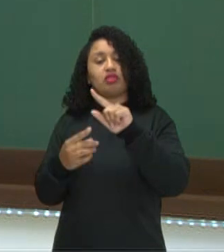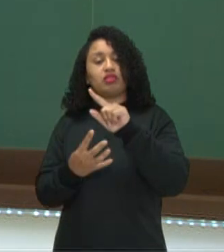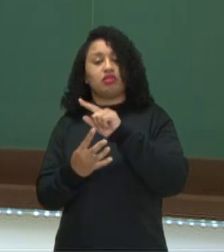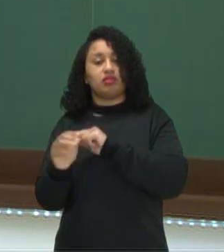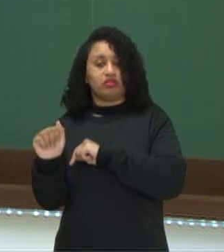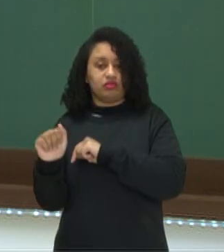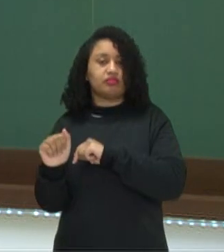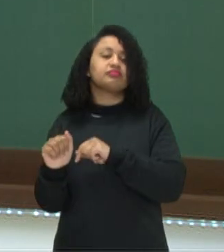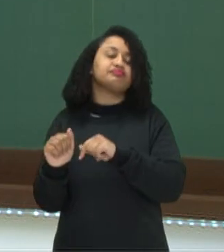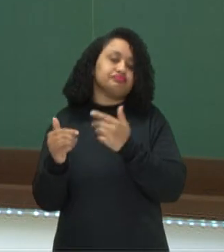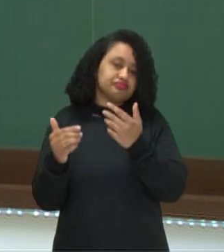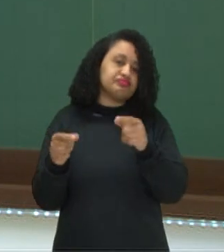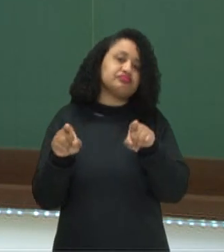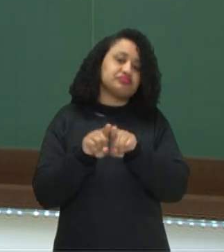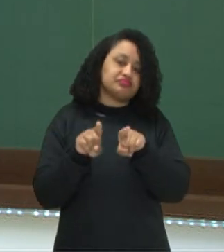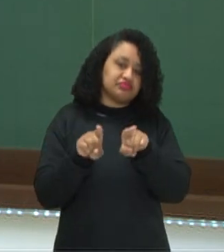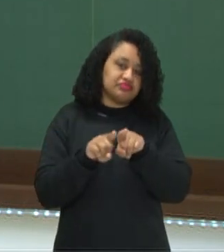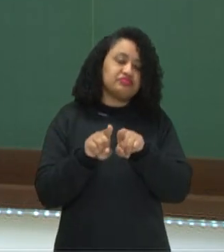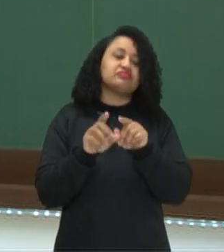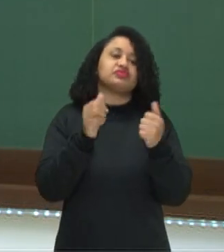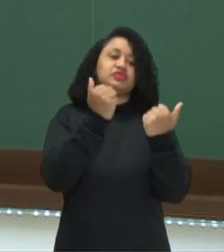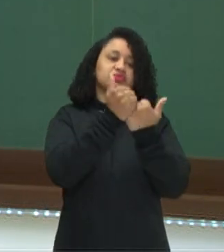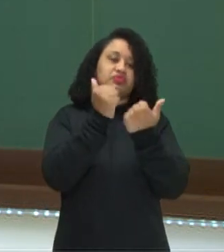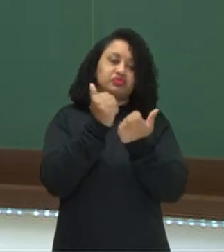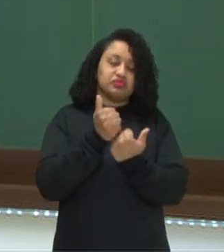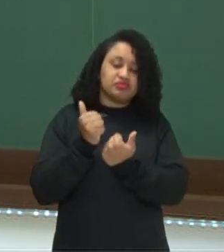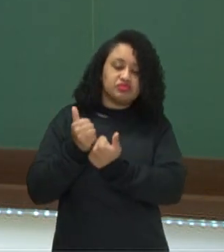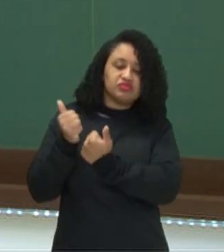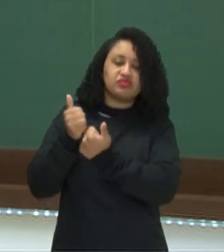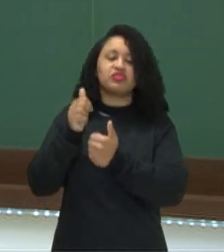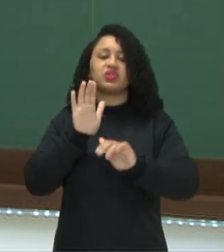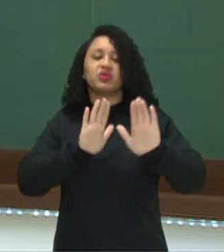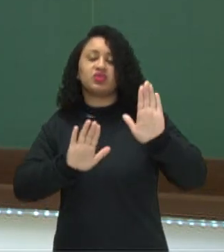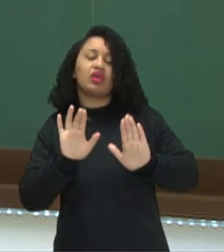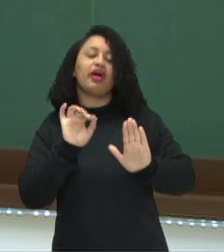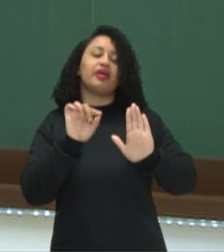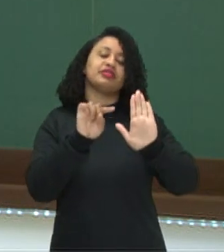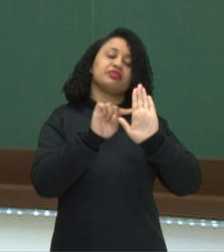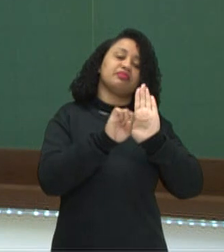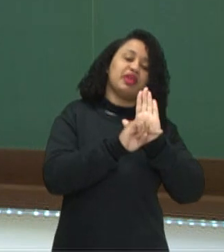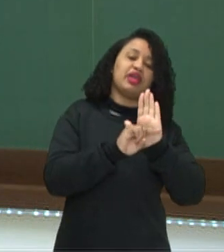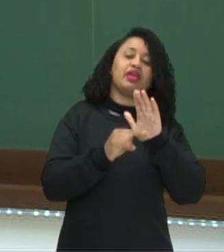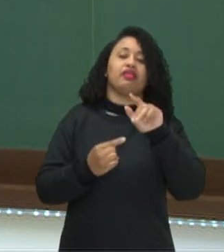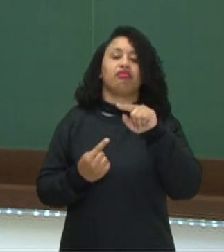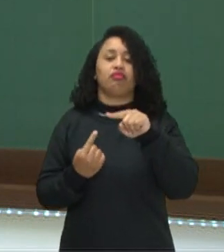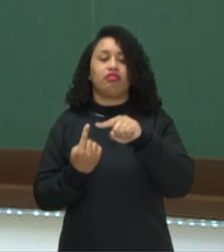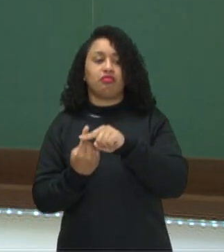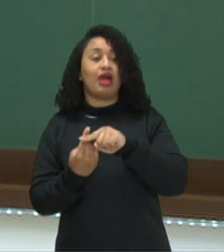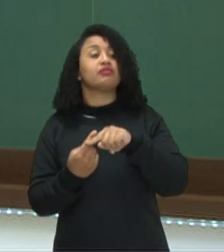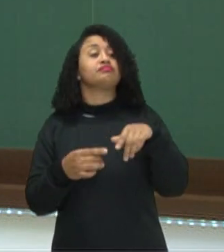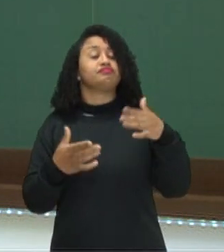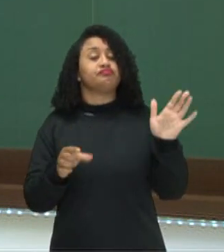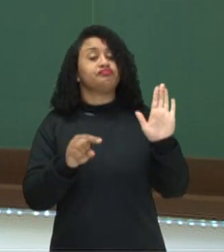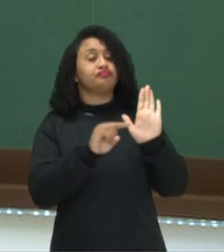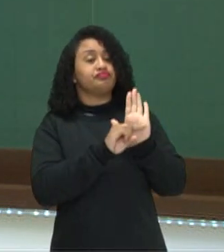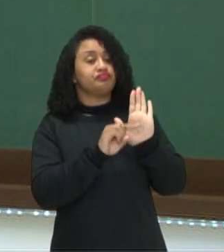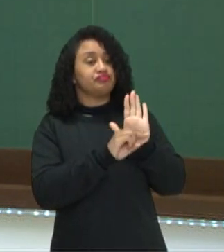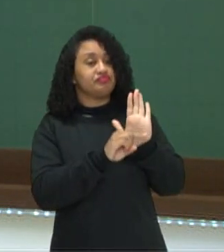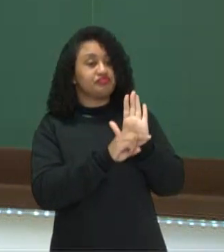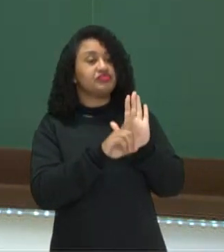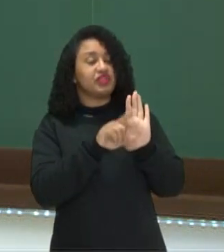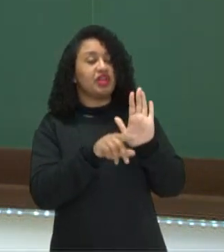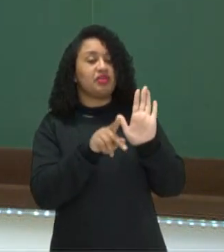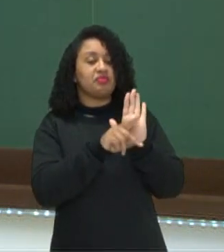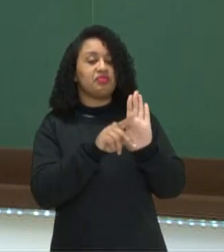4a. Novamente, pessoal, substituir, tomar cuidado com os sinais, né? Então, o sinal de menos, que é